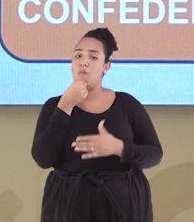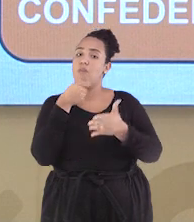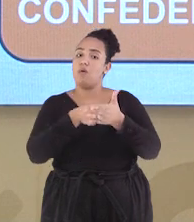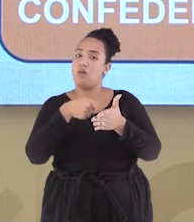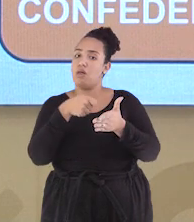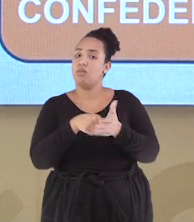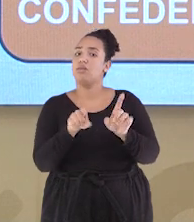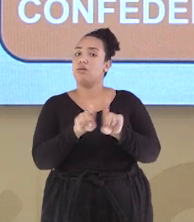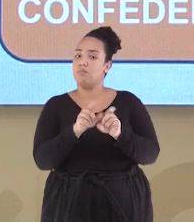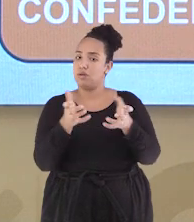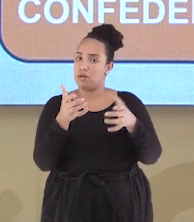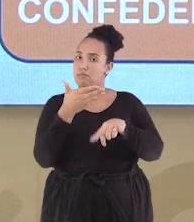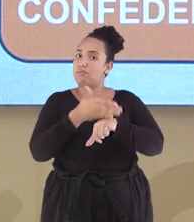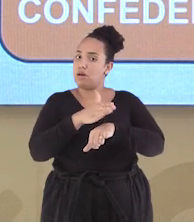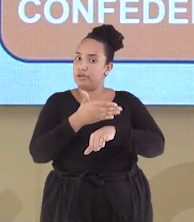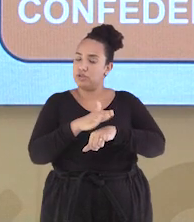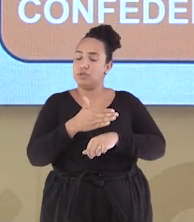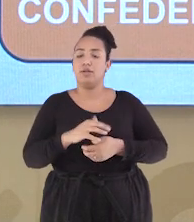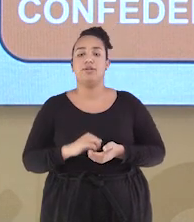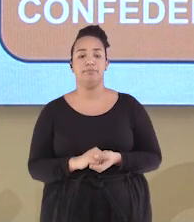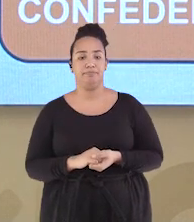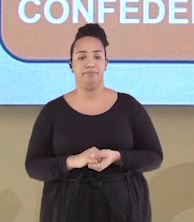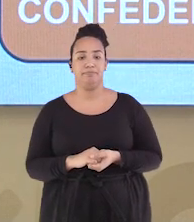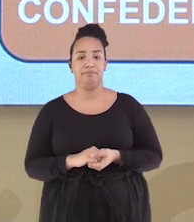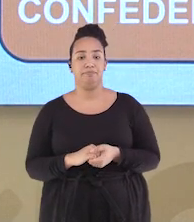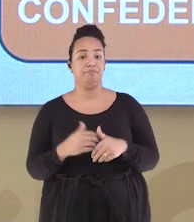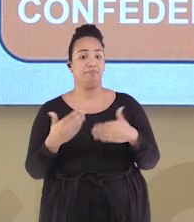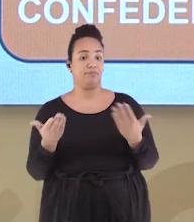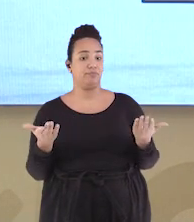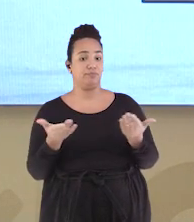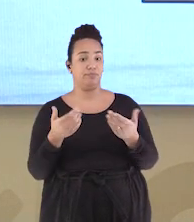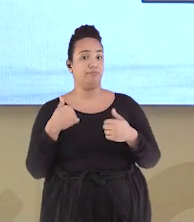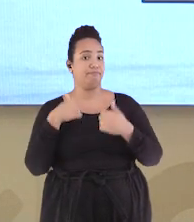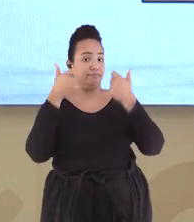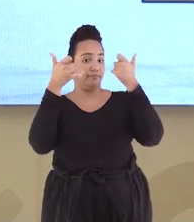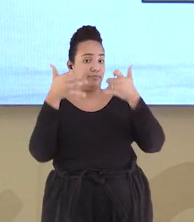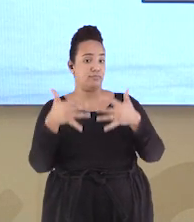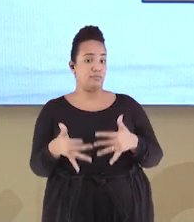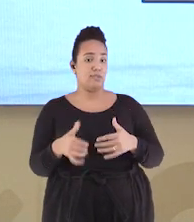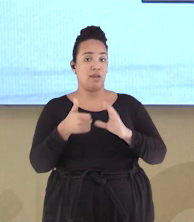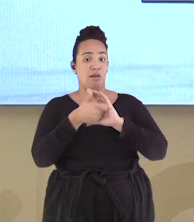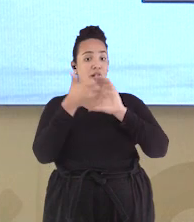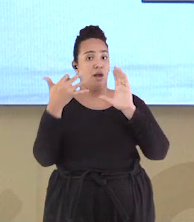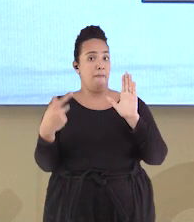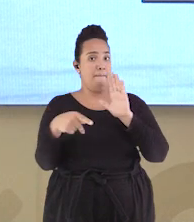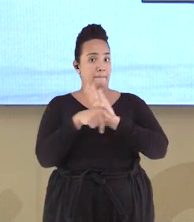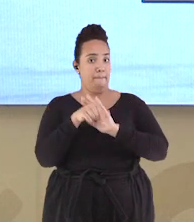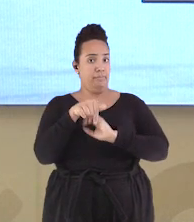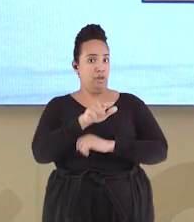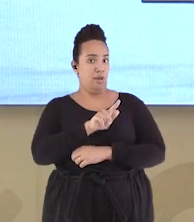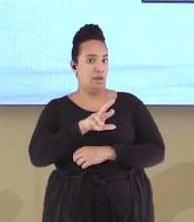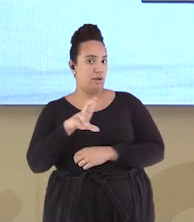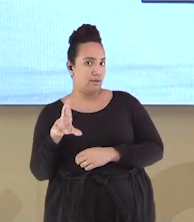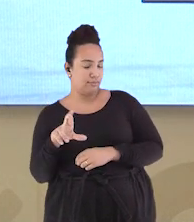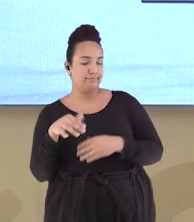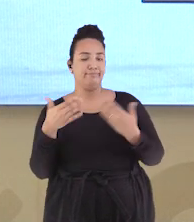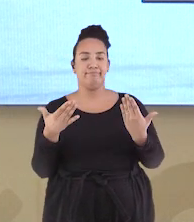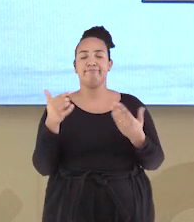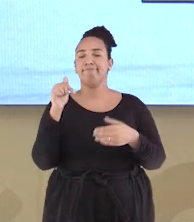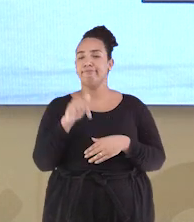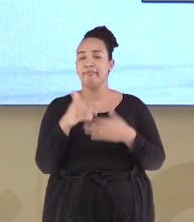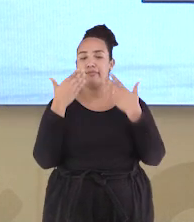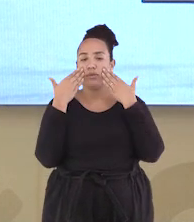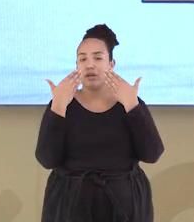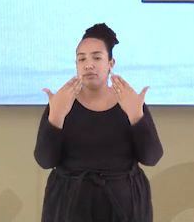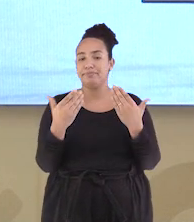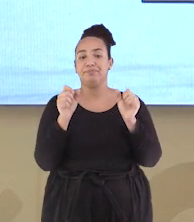lutando para também praticar o esporte. Vamos às peculiaridades da ginástica rítmica. As apresentações